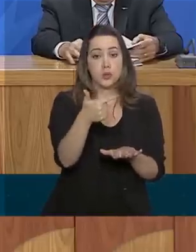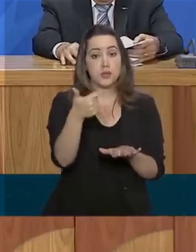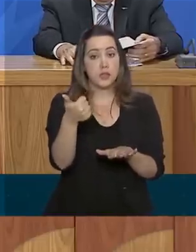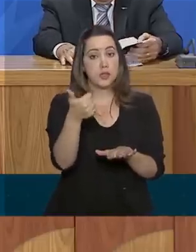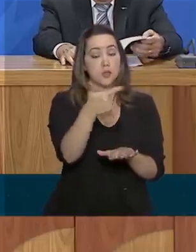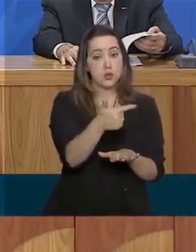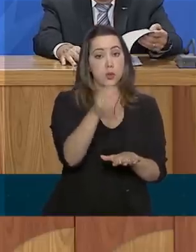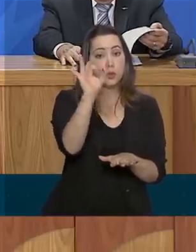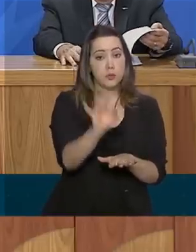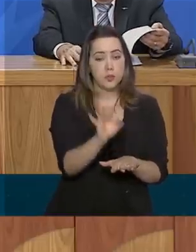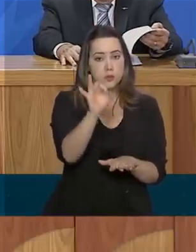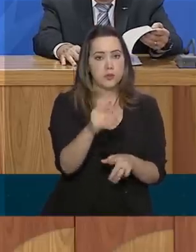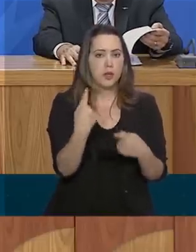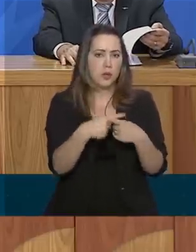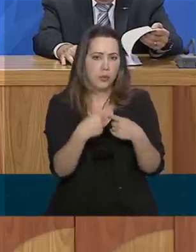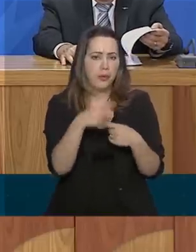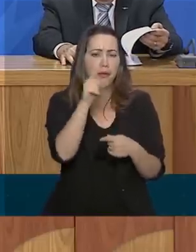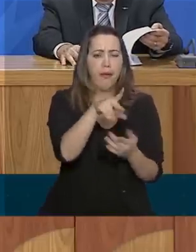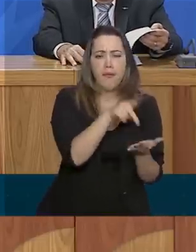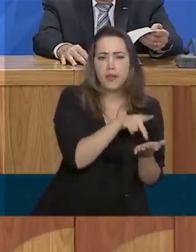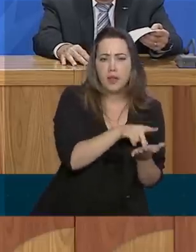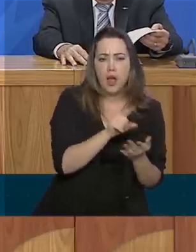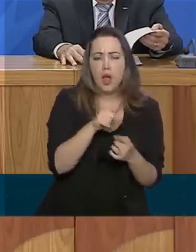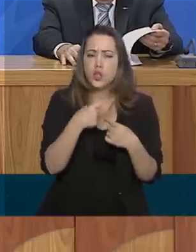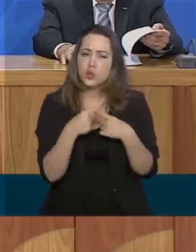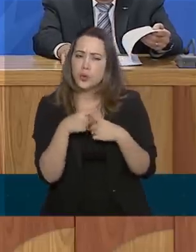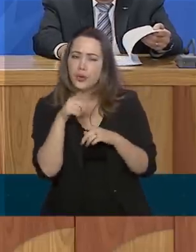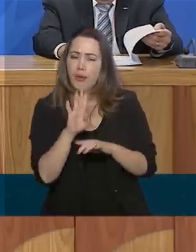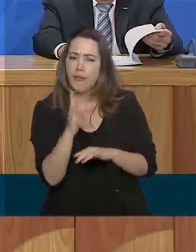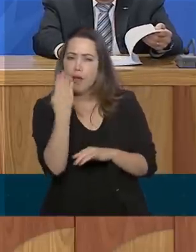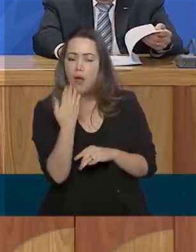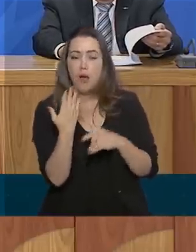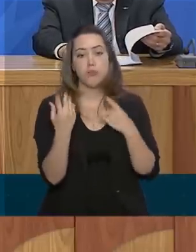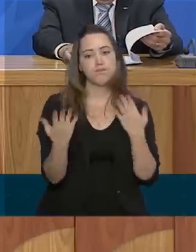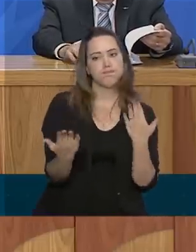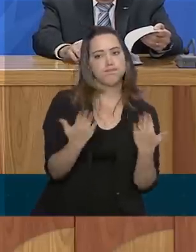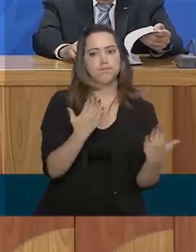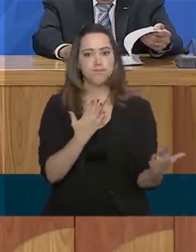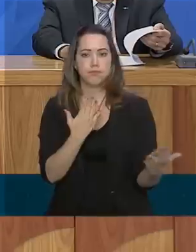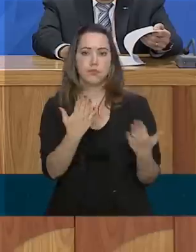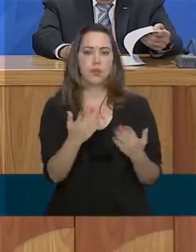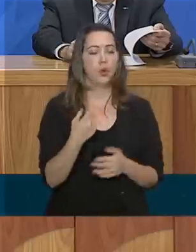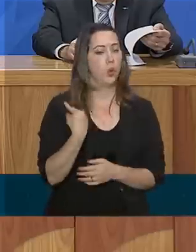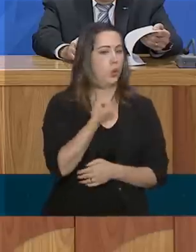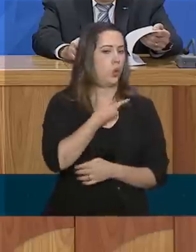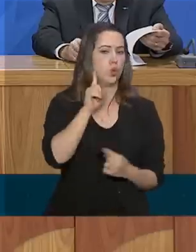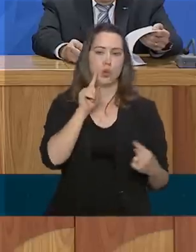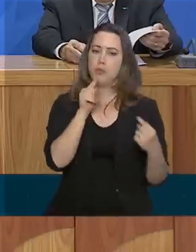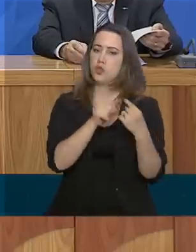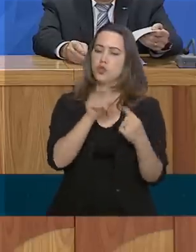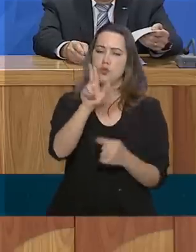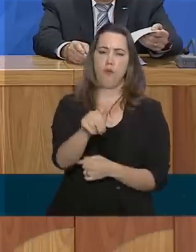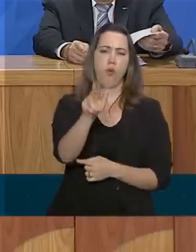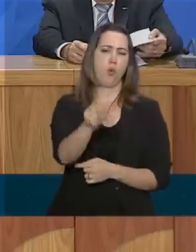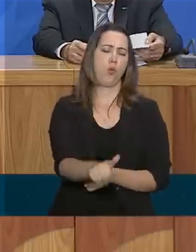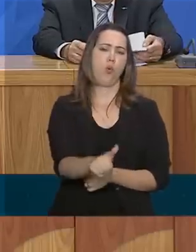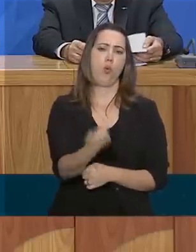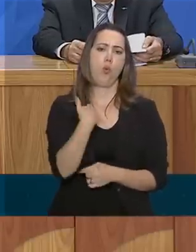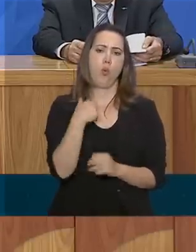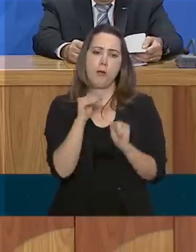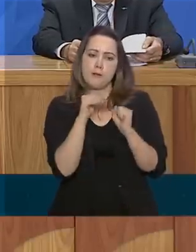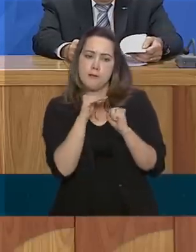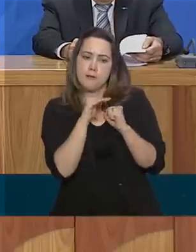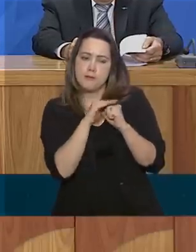em que parte não é e quais são as explicações nosso objetivo não foi nenhum momento escondeu